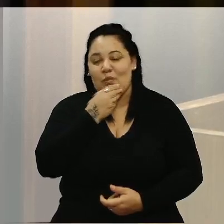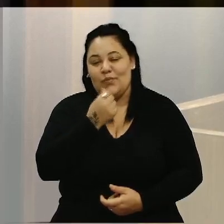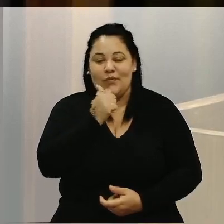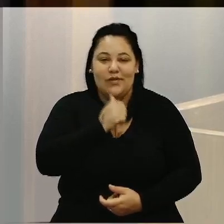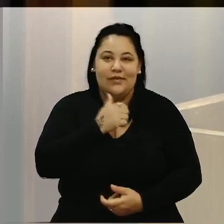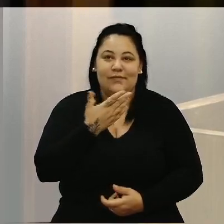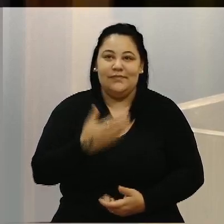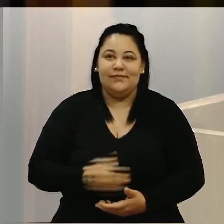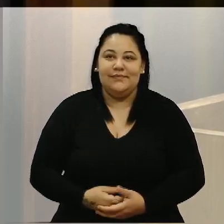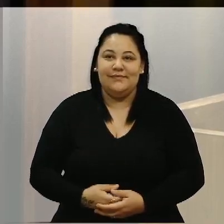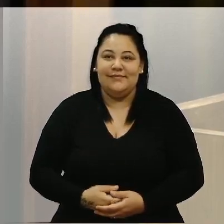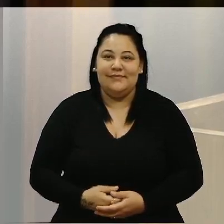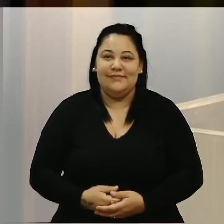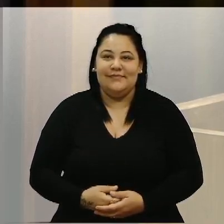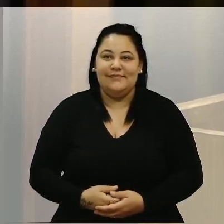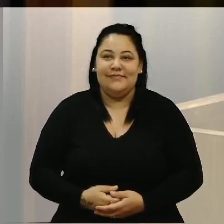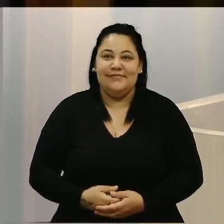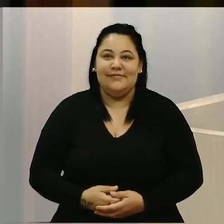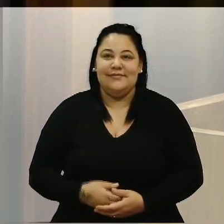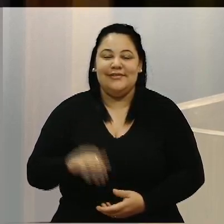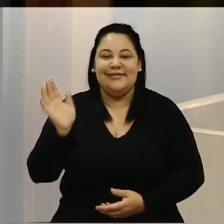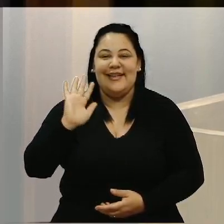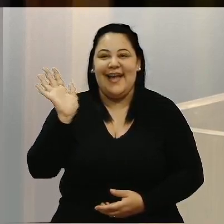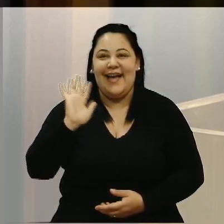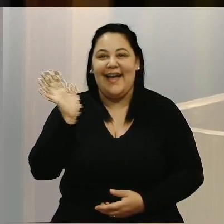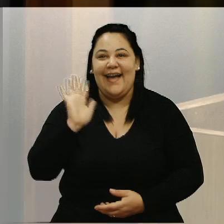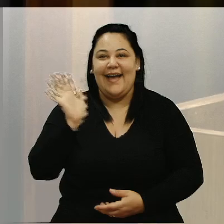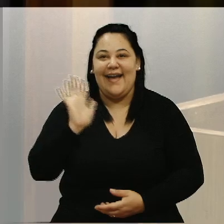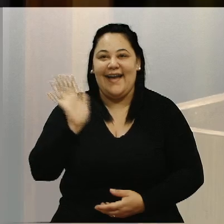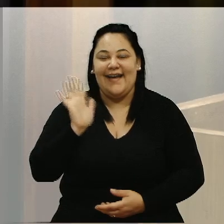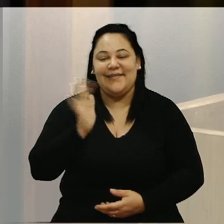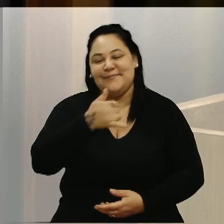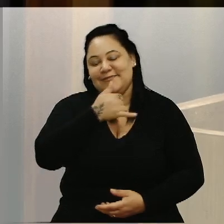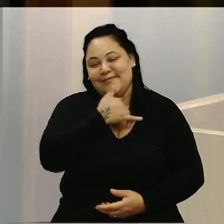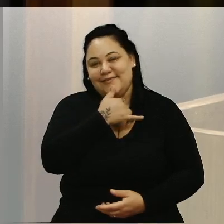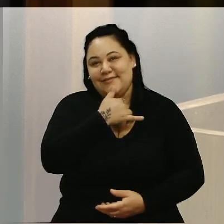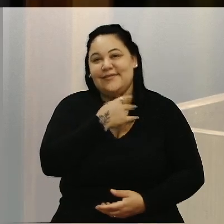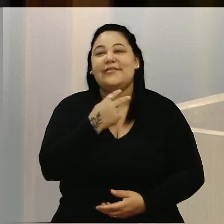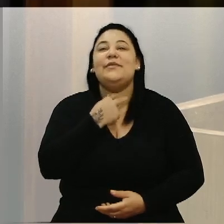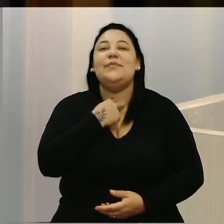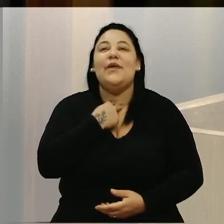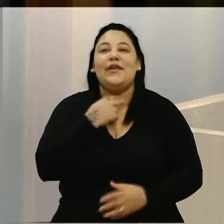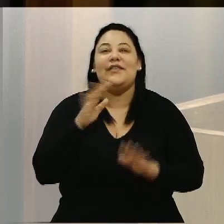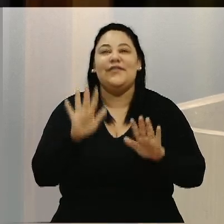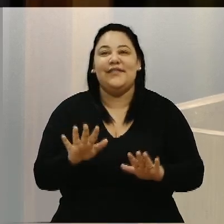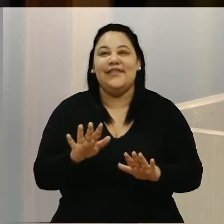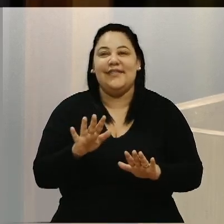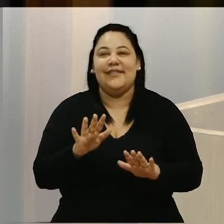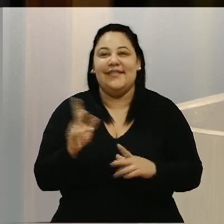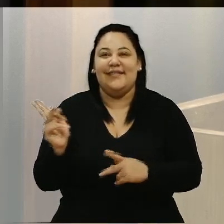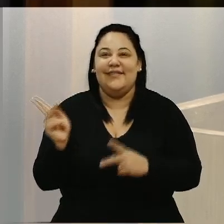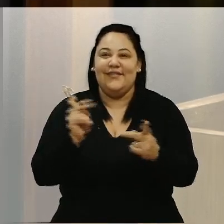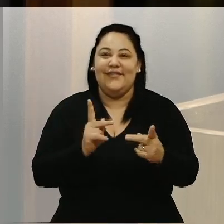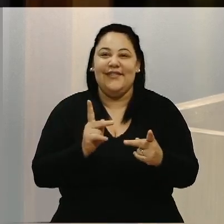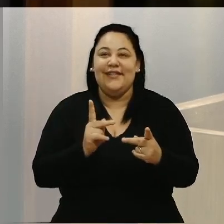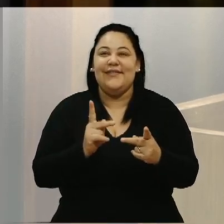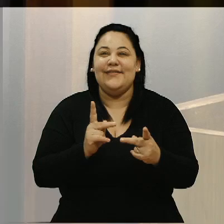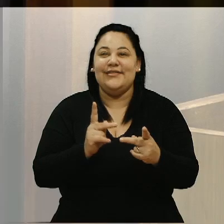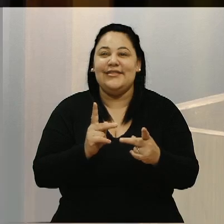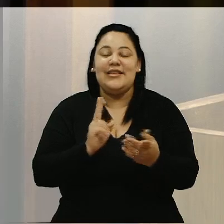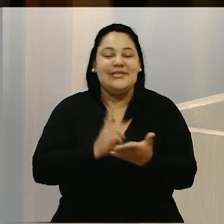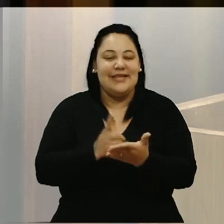Tchau, gente! Uma pena que vocês não vão poder ficar, voltem sempre.